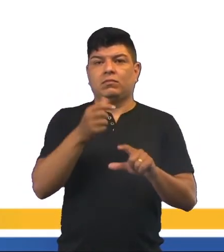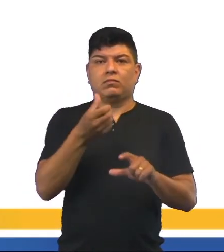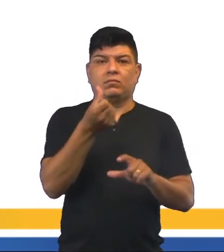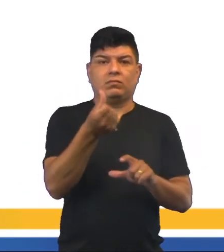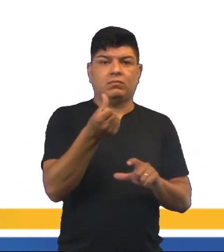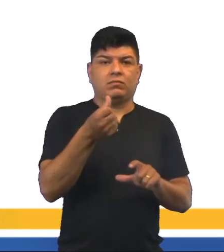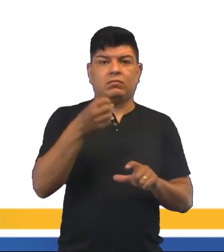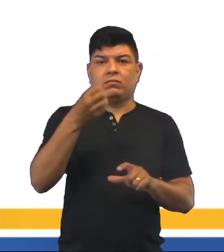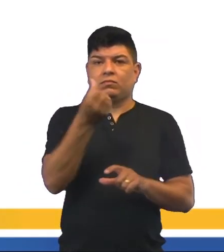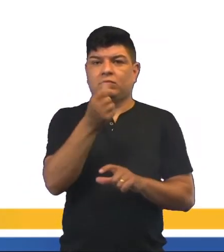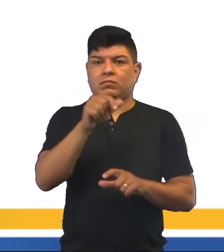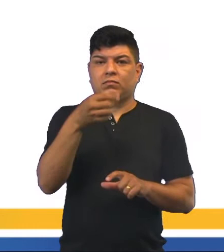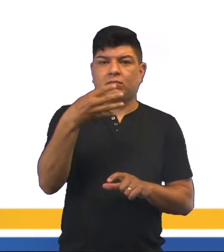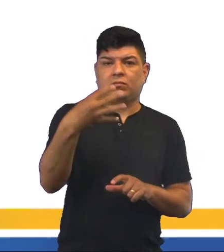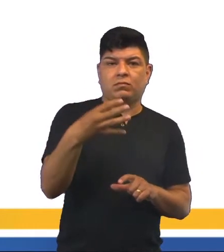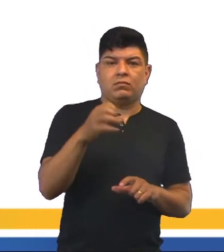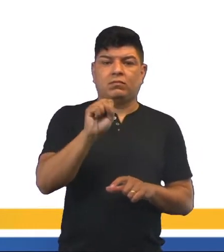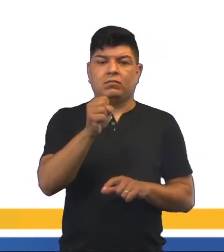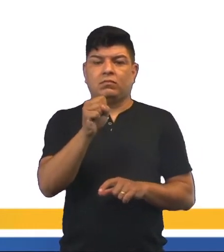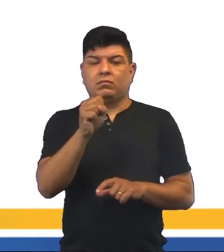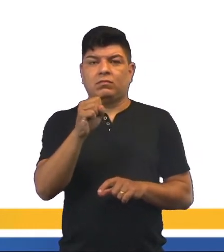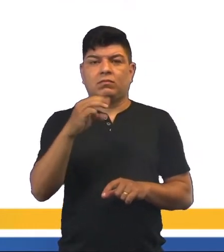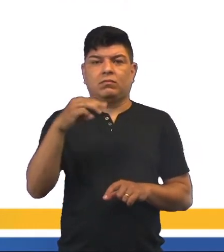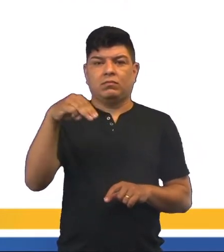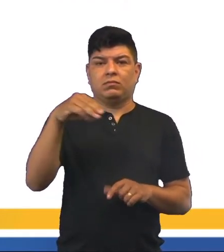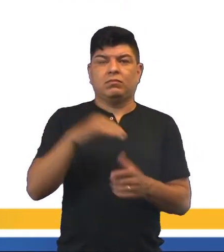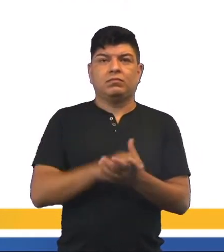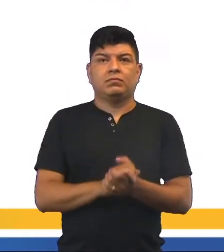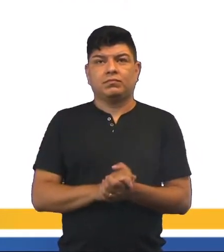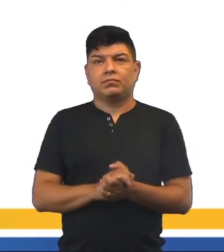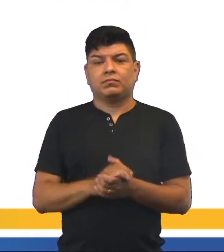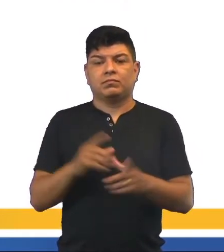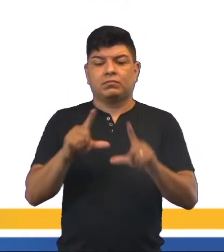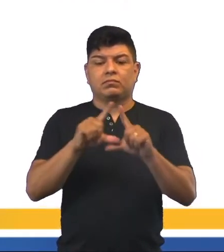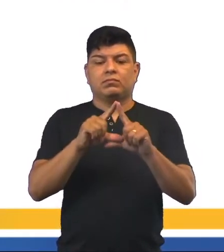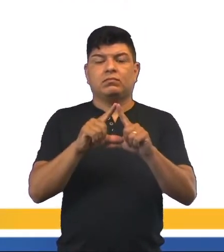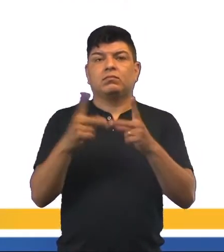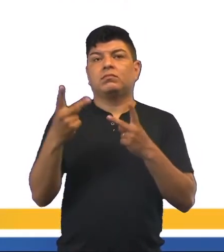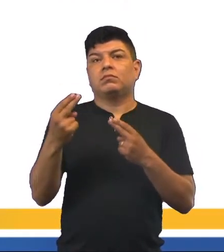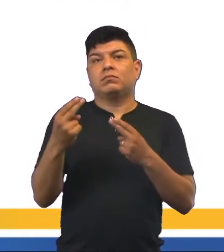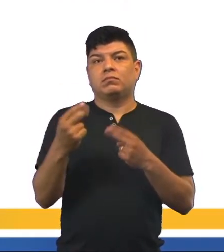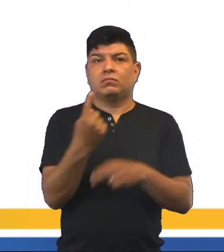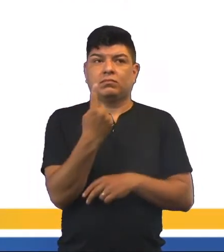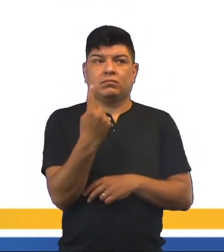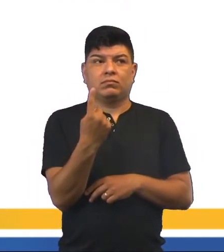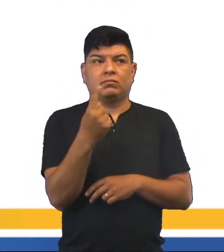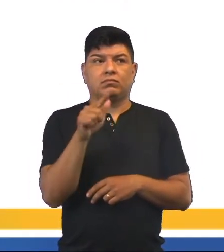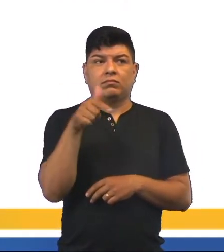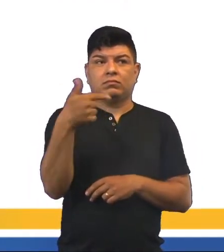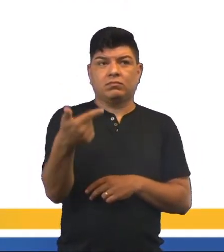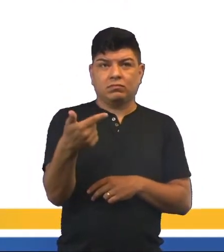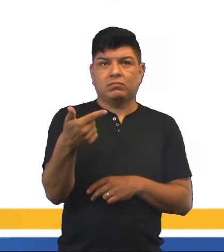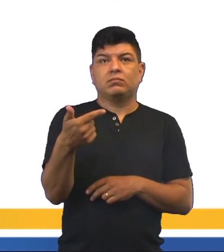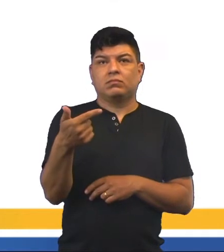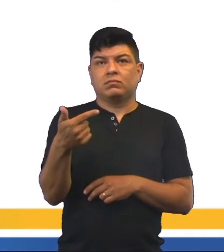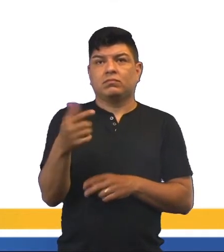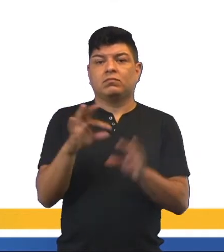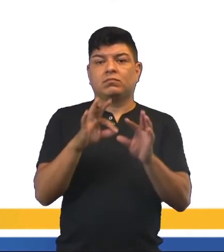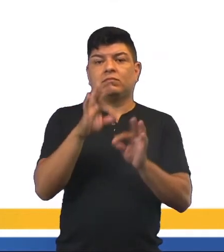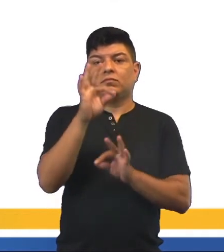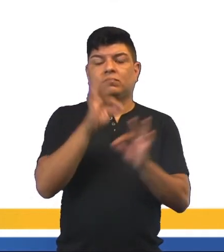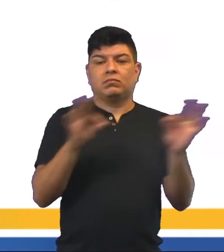3,6, 6,4 e 8 centímetros. Esse triângulo é semelhante a um outro cujo perímetro